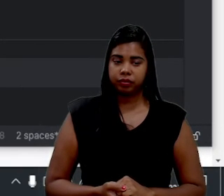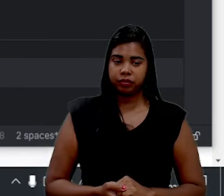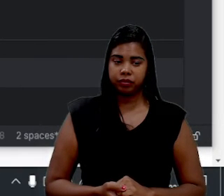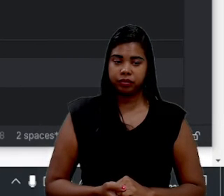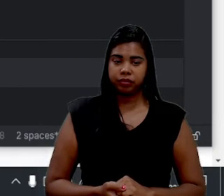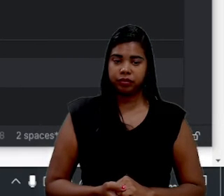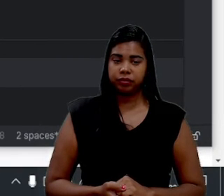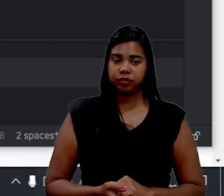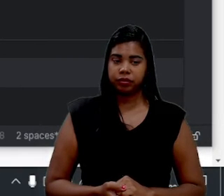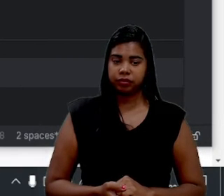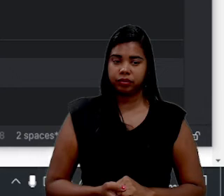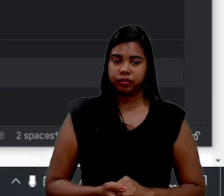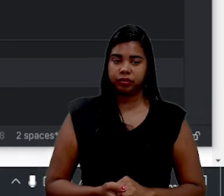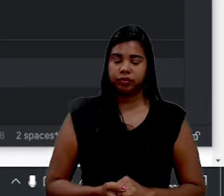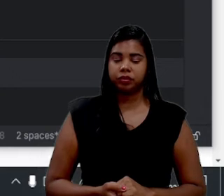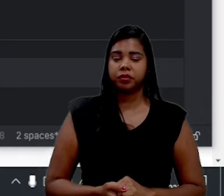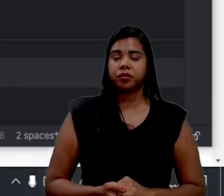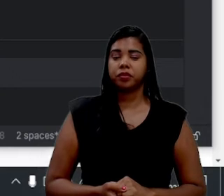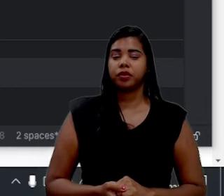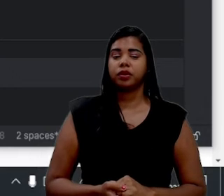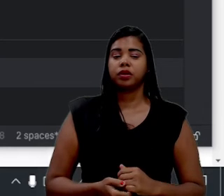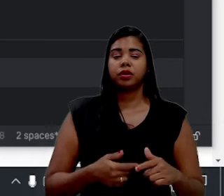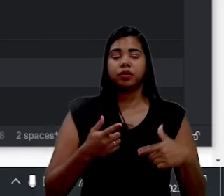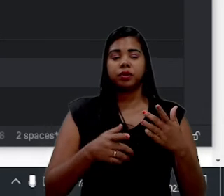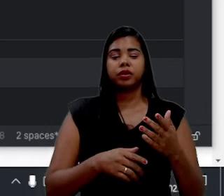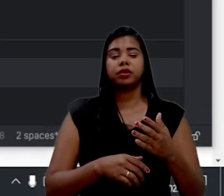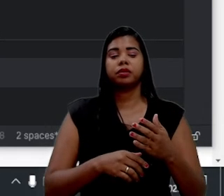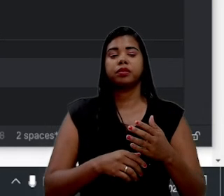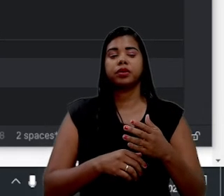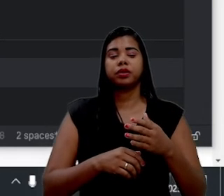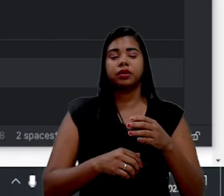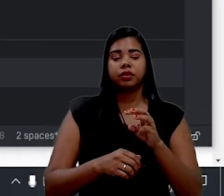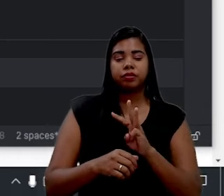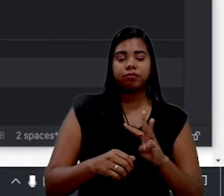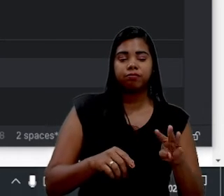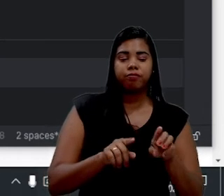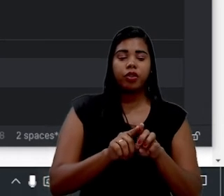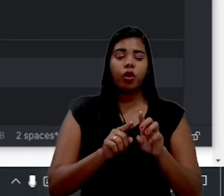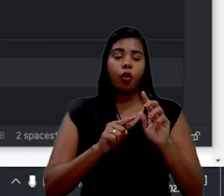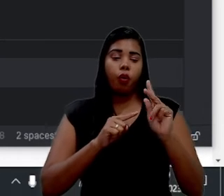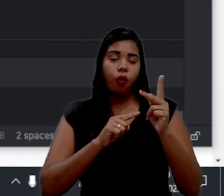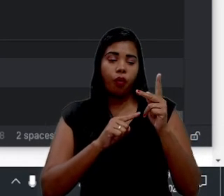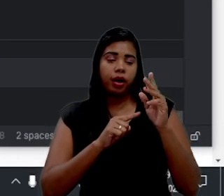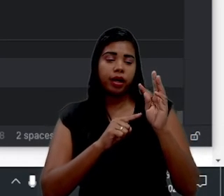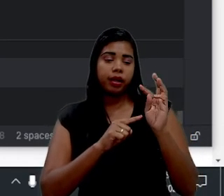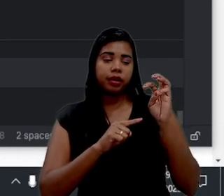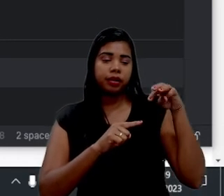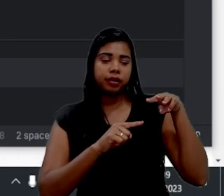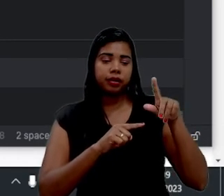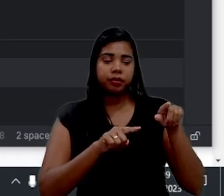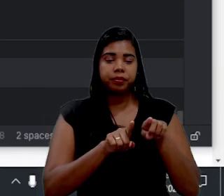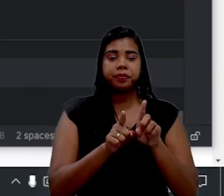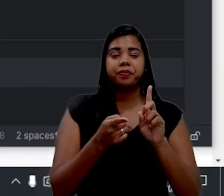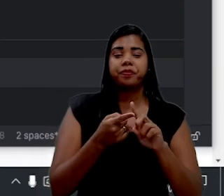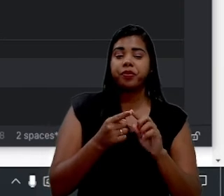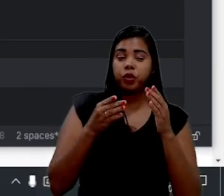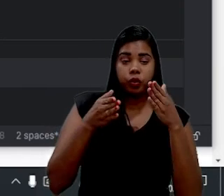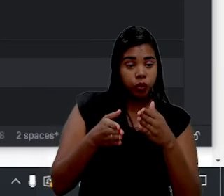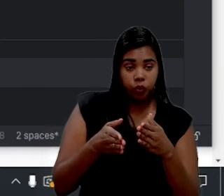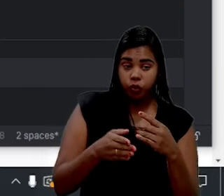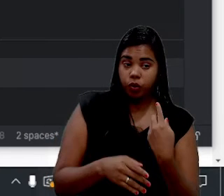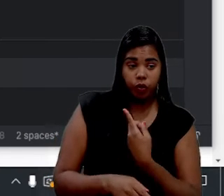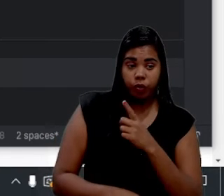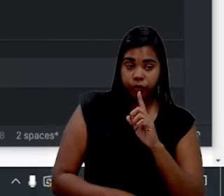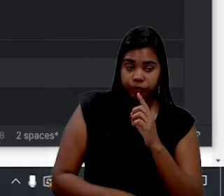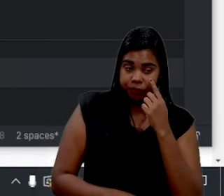uma estrutura padrão para quem trabalha com web, tem que conhecer HTML, CSS e JavaScript. Não é muito foco nosso, tá, gente?